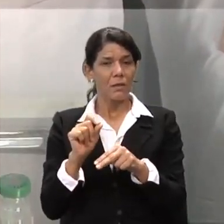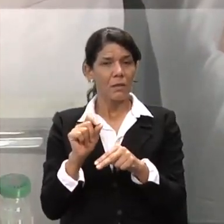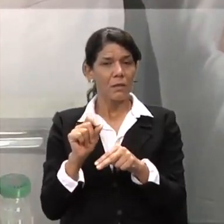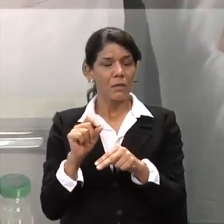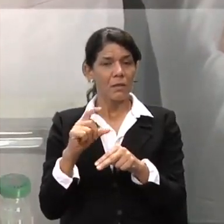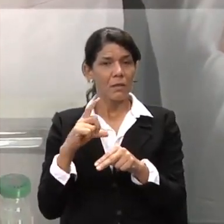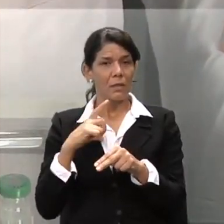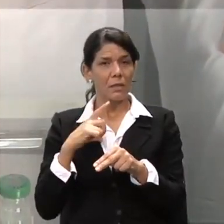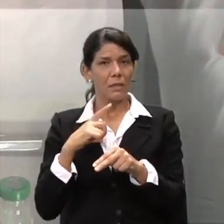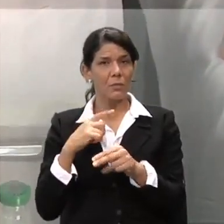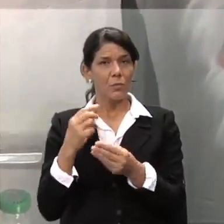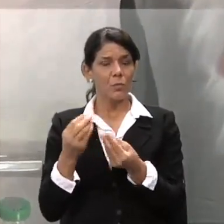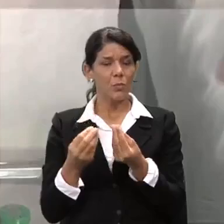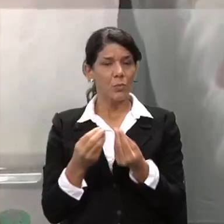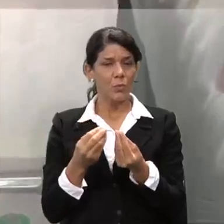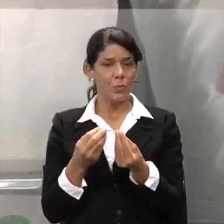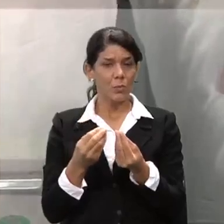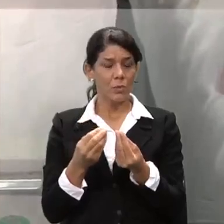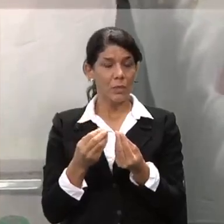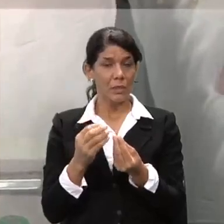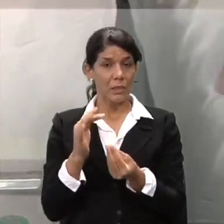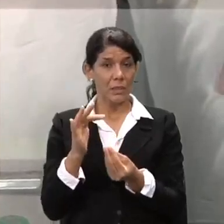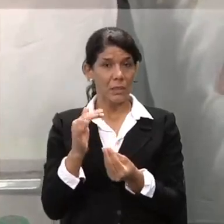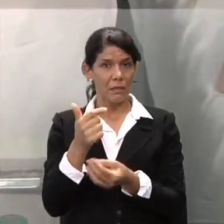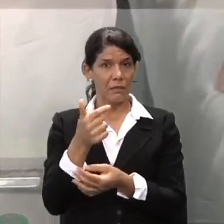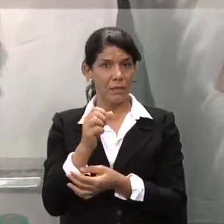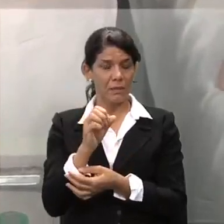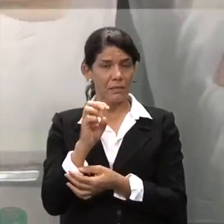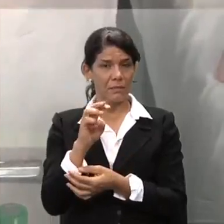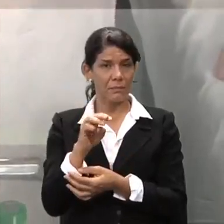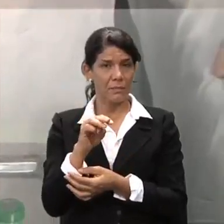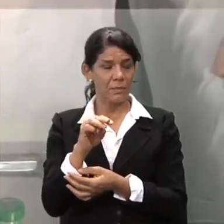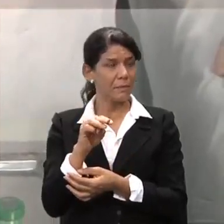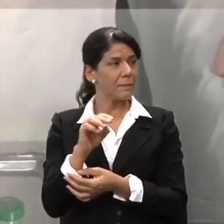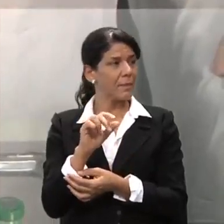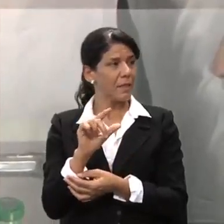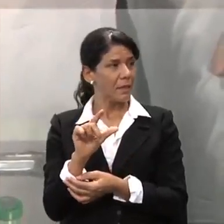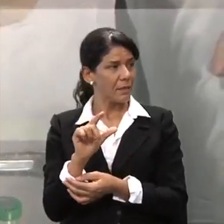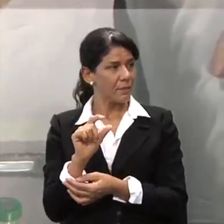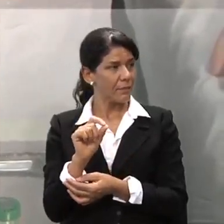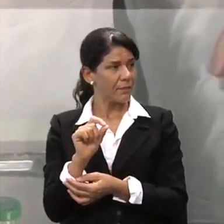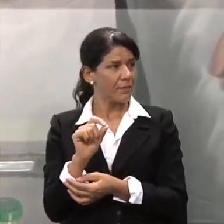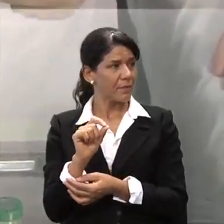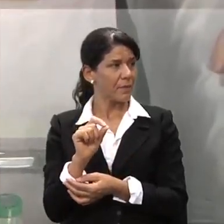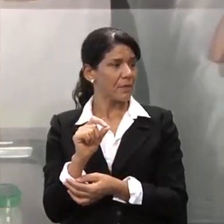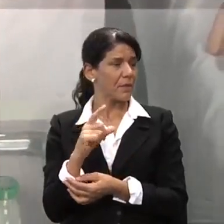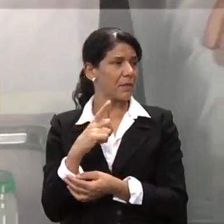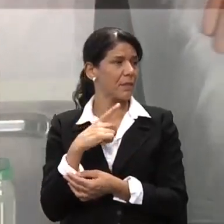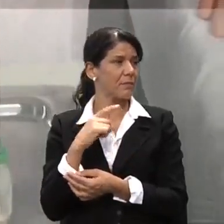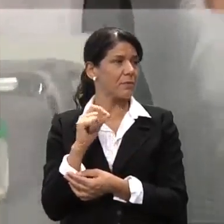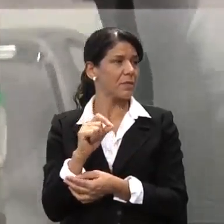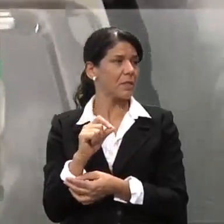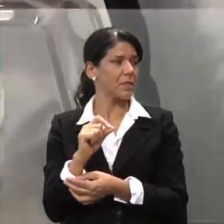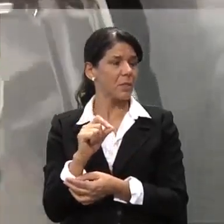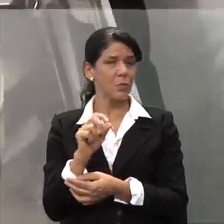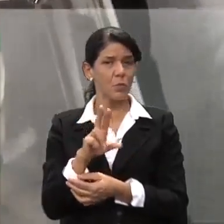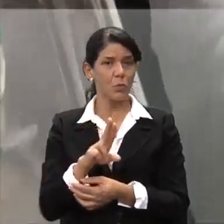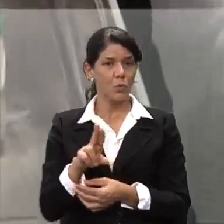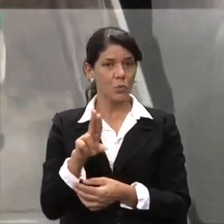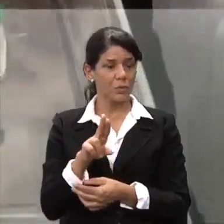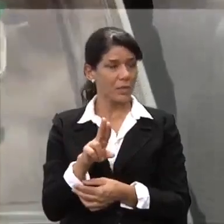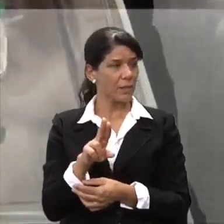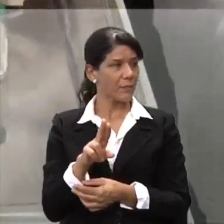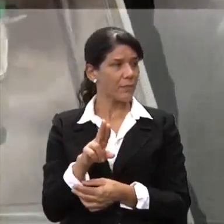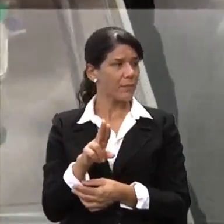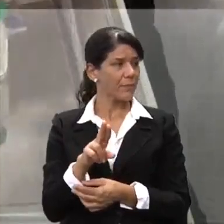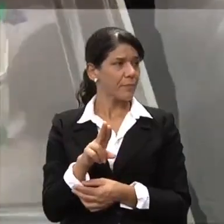nós temos aí que esse frasco é de 10.000 unidades, e então nós teremos que